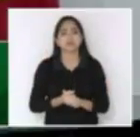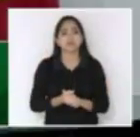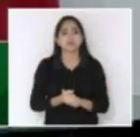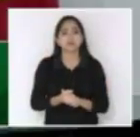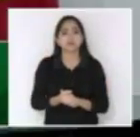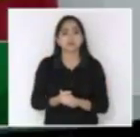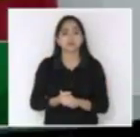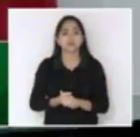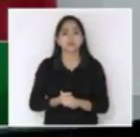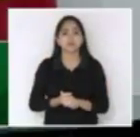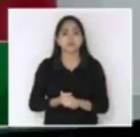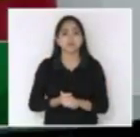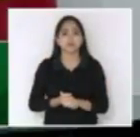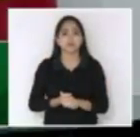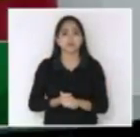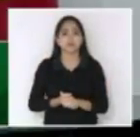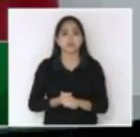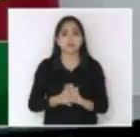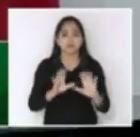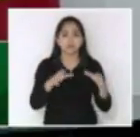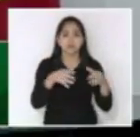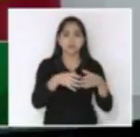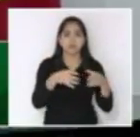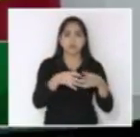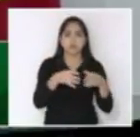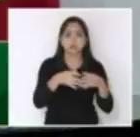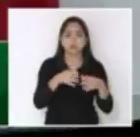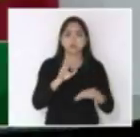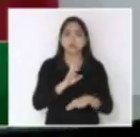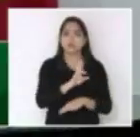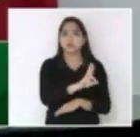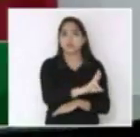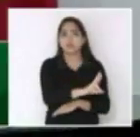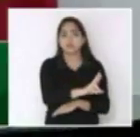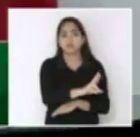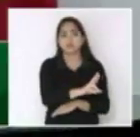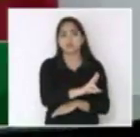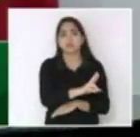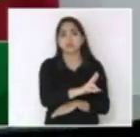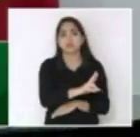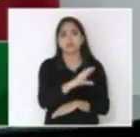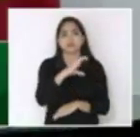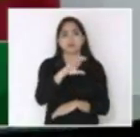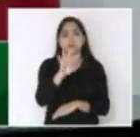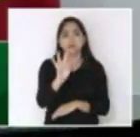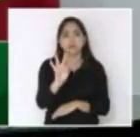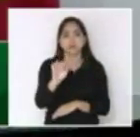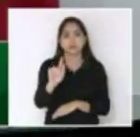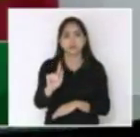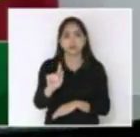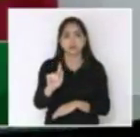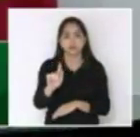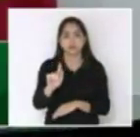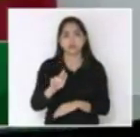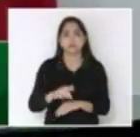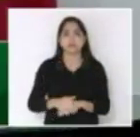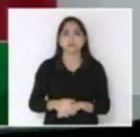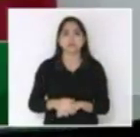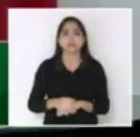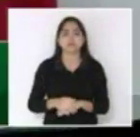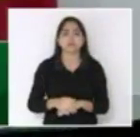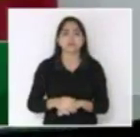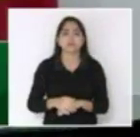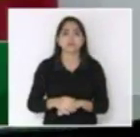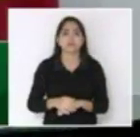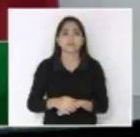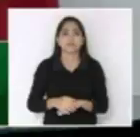aos membros representantes do CTG de São José, é isso? E